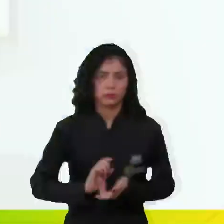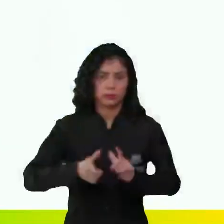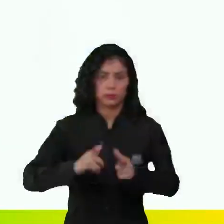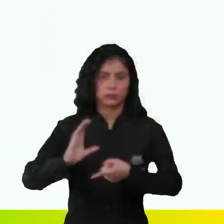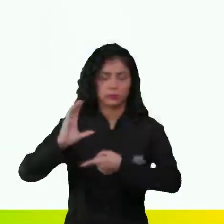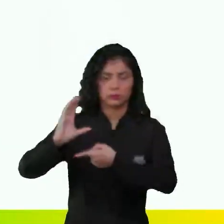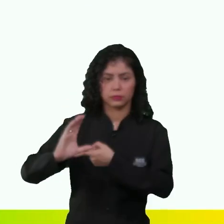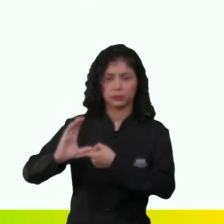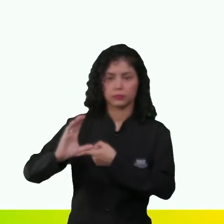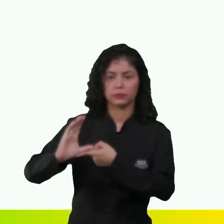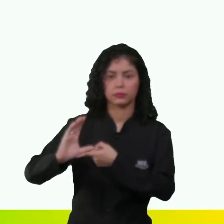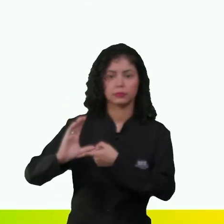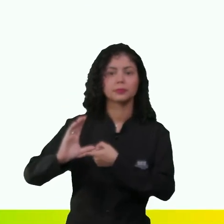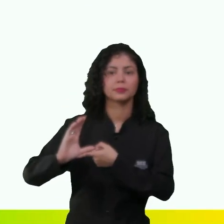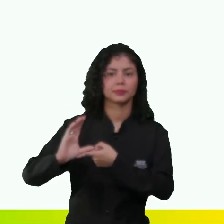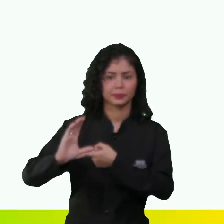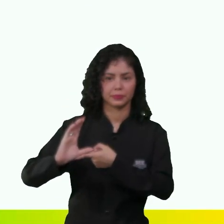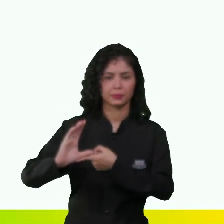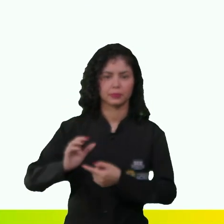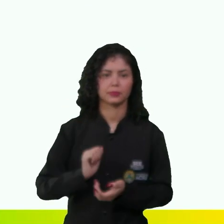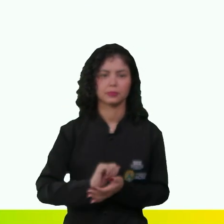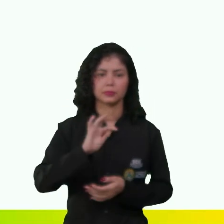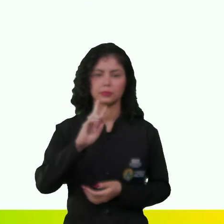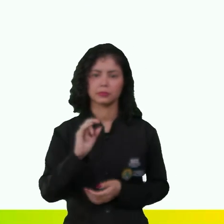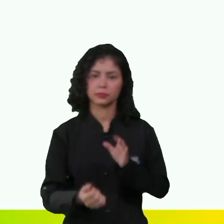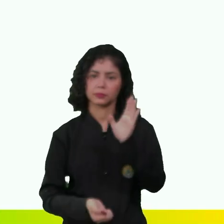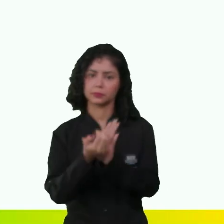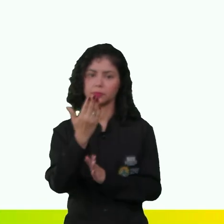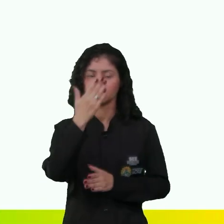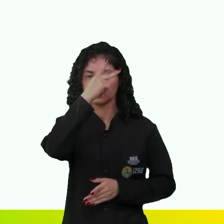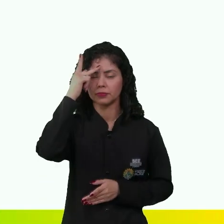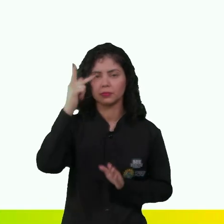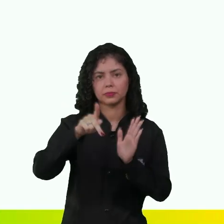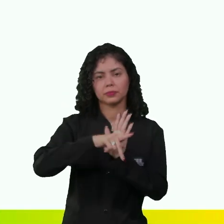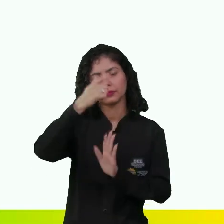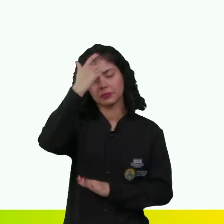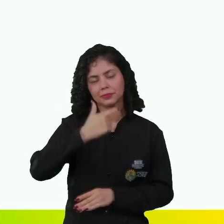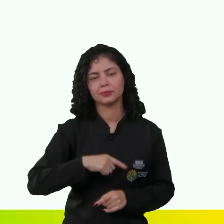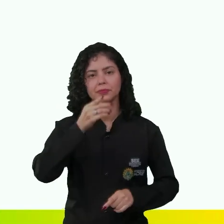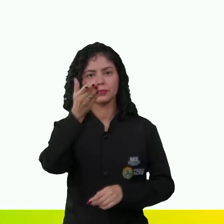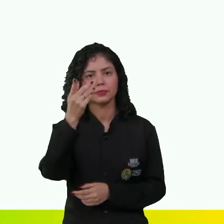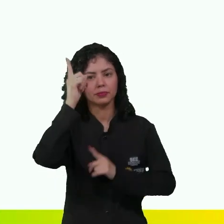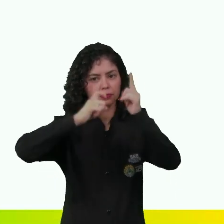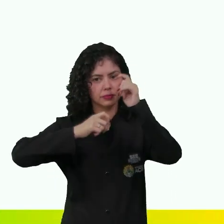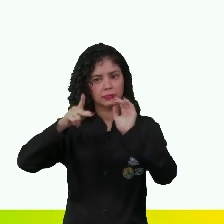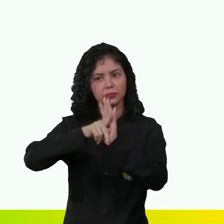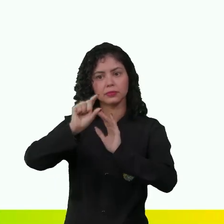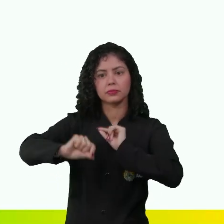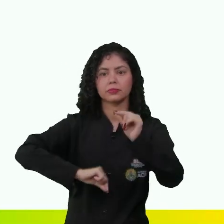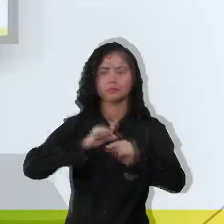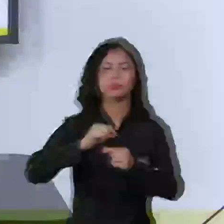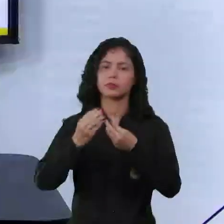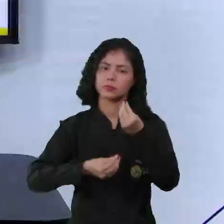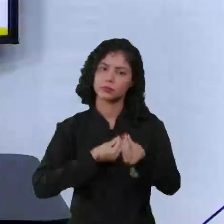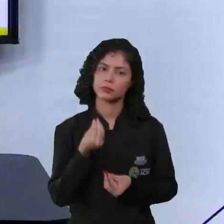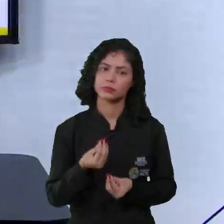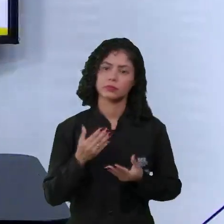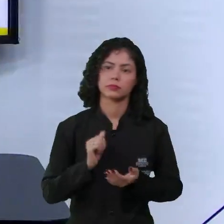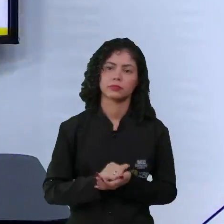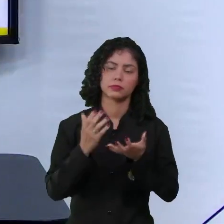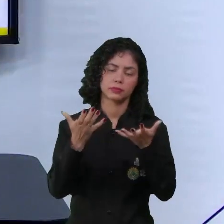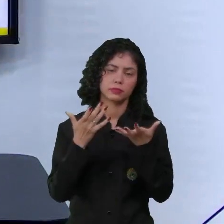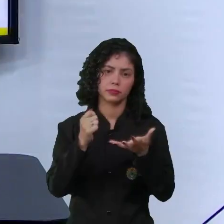tela é o quê? Olha aí, ó. Concretização da criação pessoal. É você expressando quem você é, da forma com que você